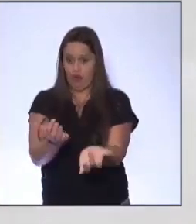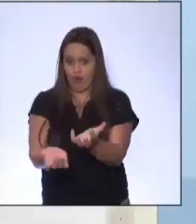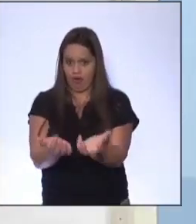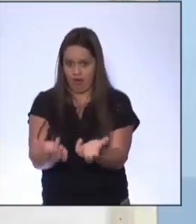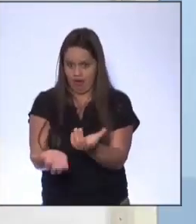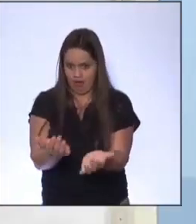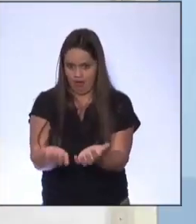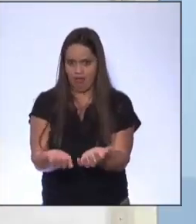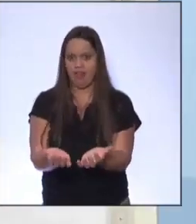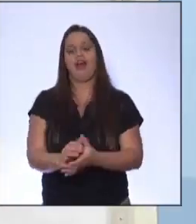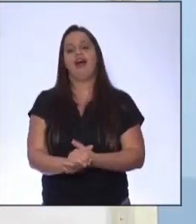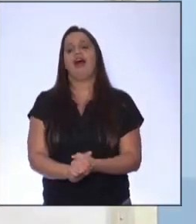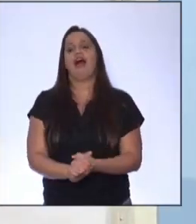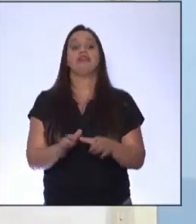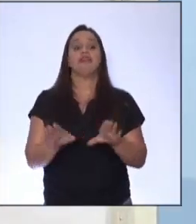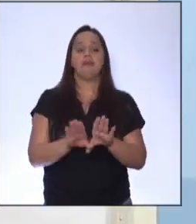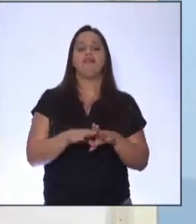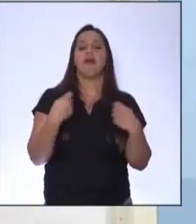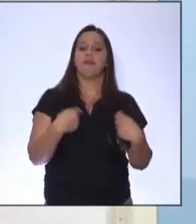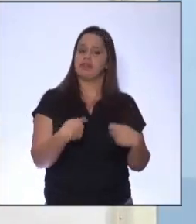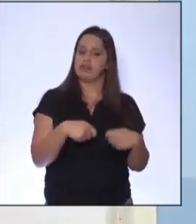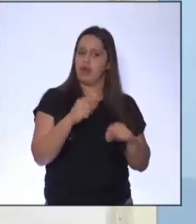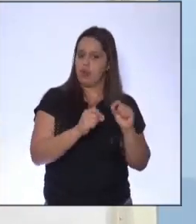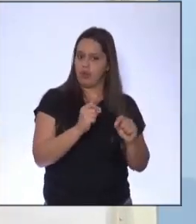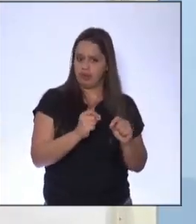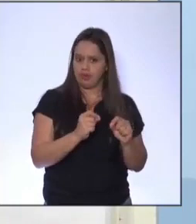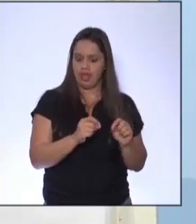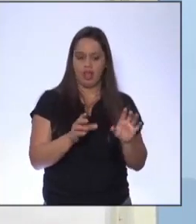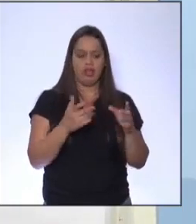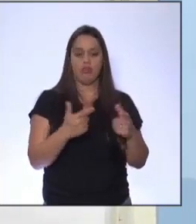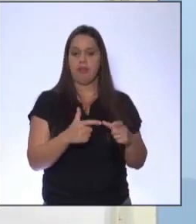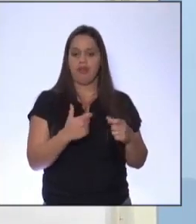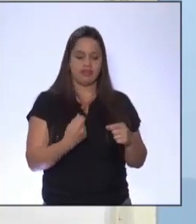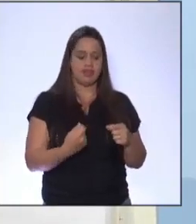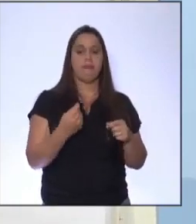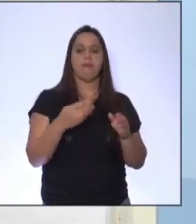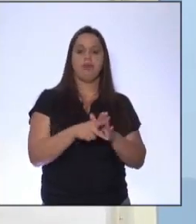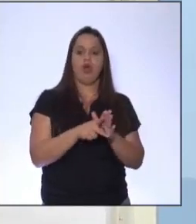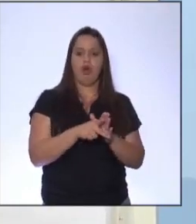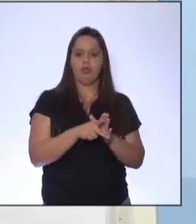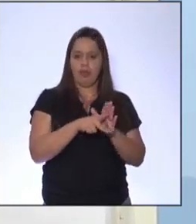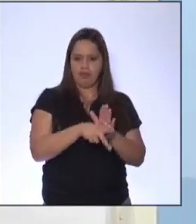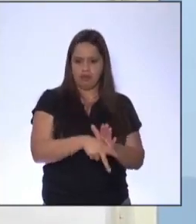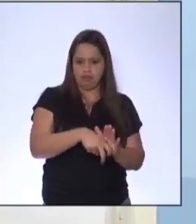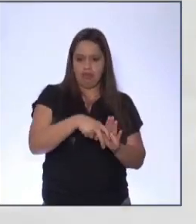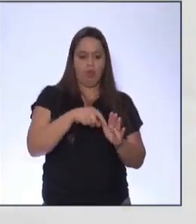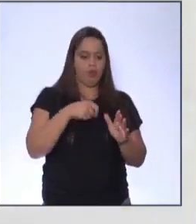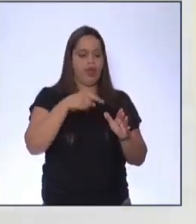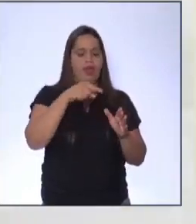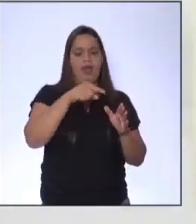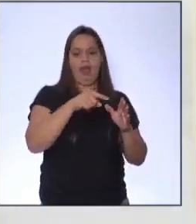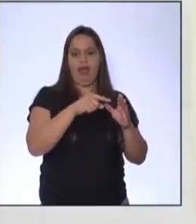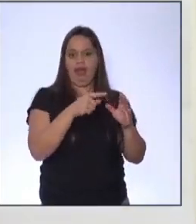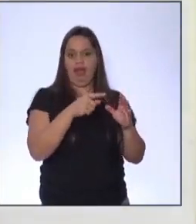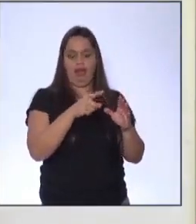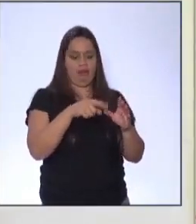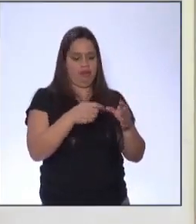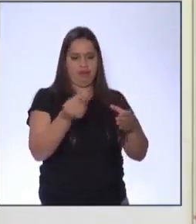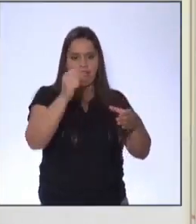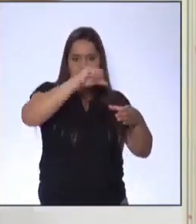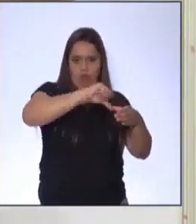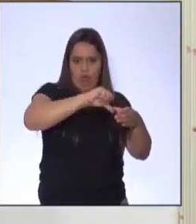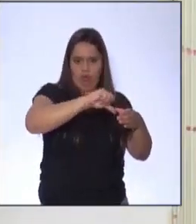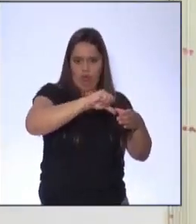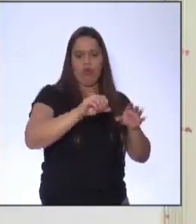um coador, que vai ter um furinho aqui, tá? Um coador, e um